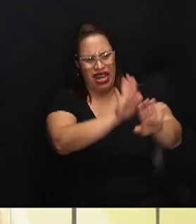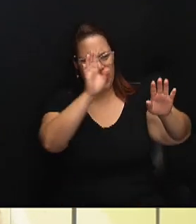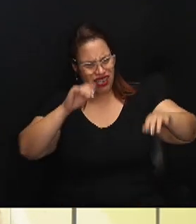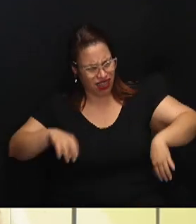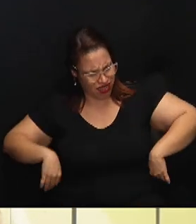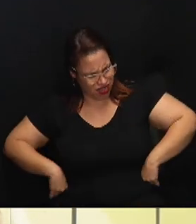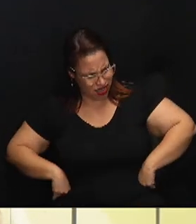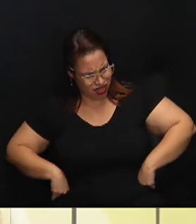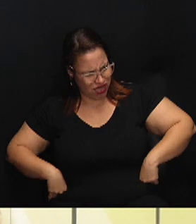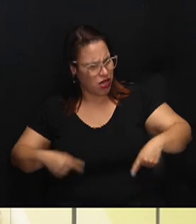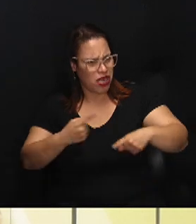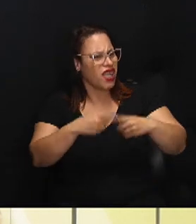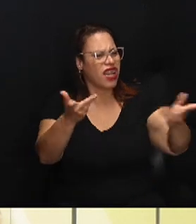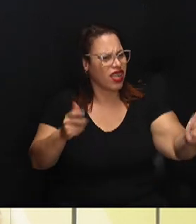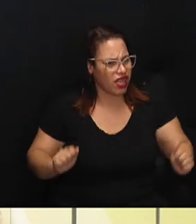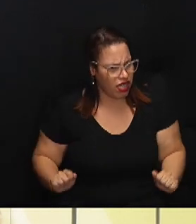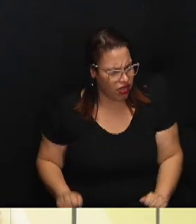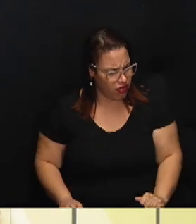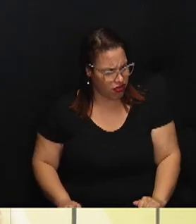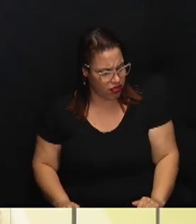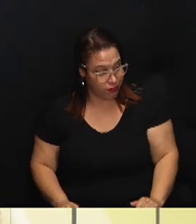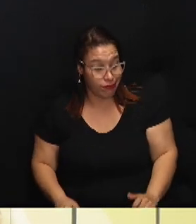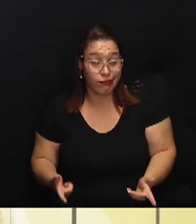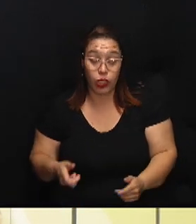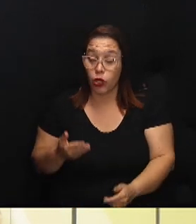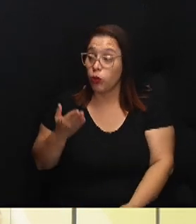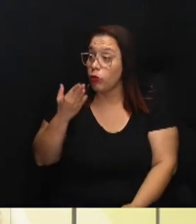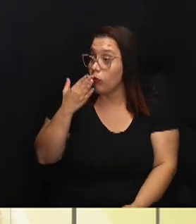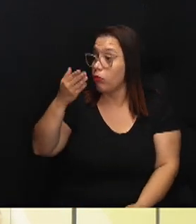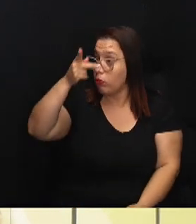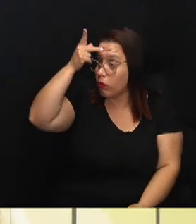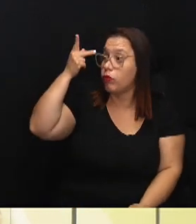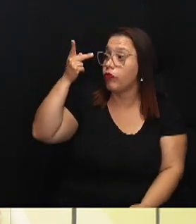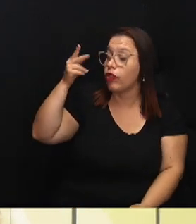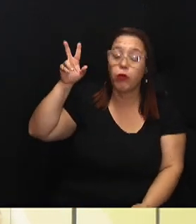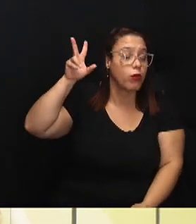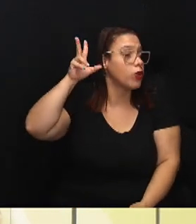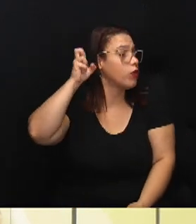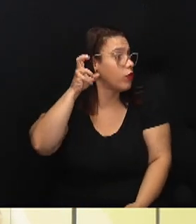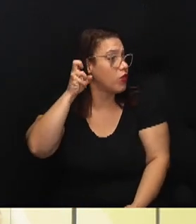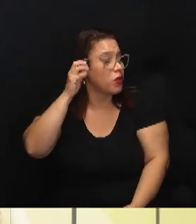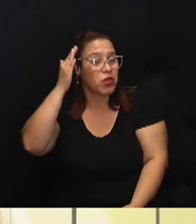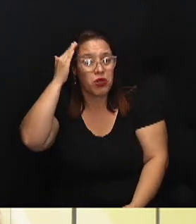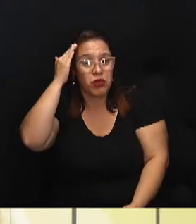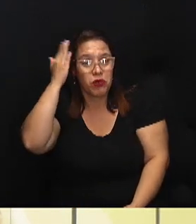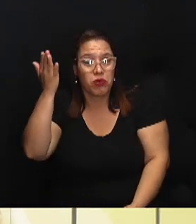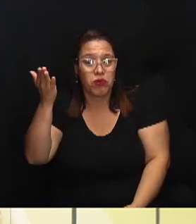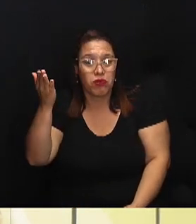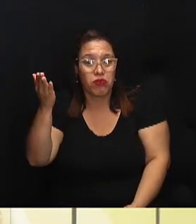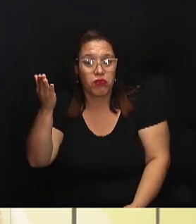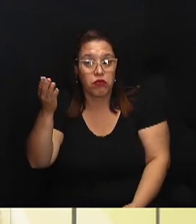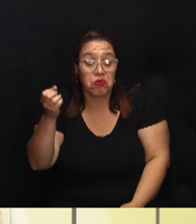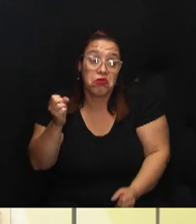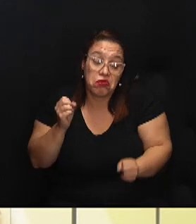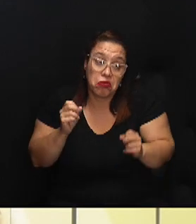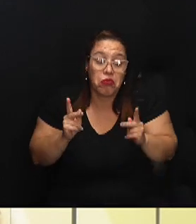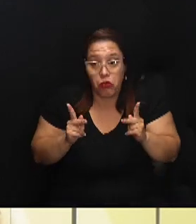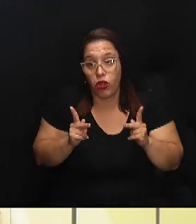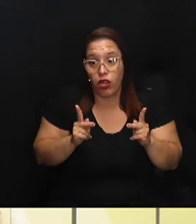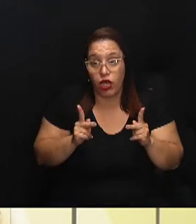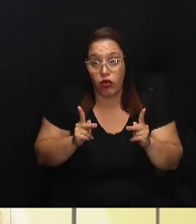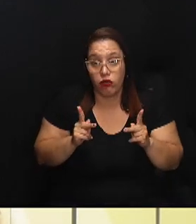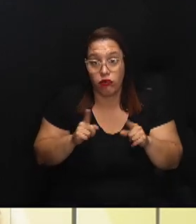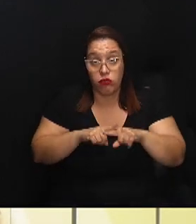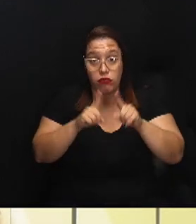até de alguma situação, quando uma pessoa pede ajuda, a pessoa que ouve pode entender aquilo até como uma coisa positiva, né? Mas para